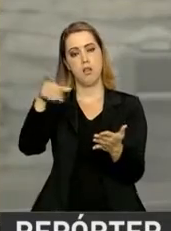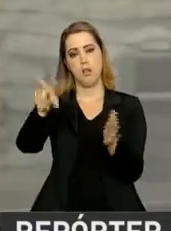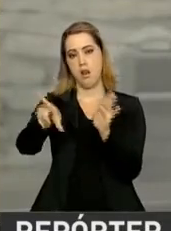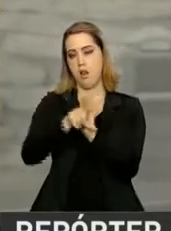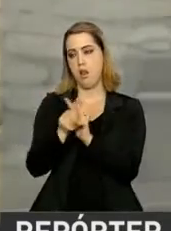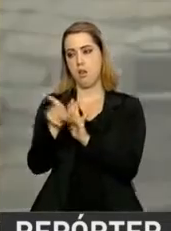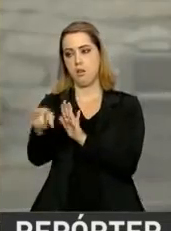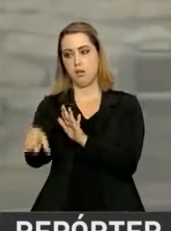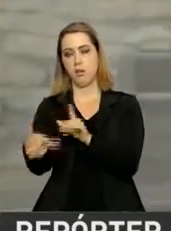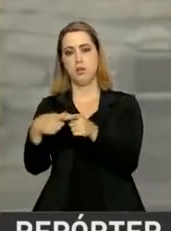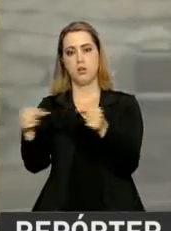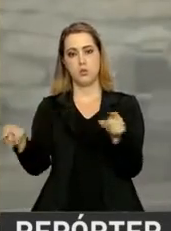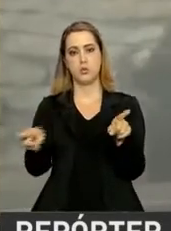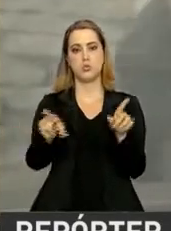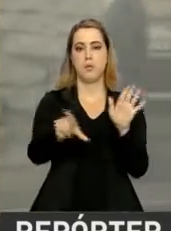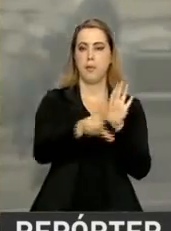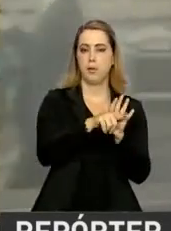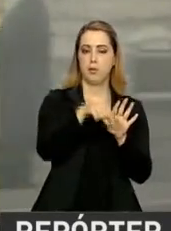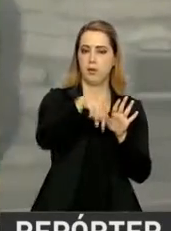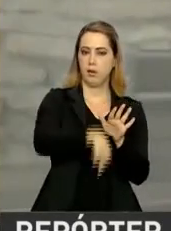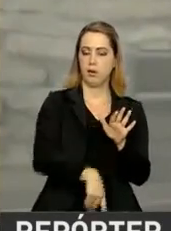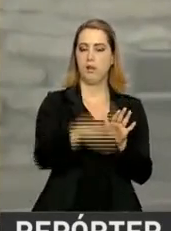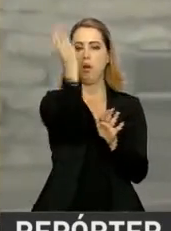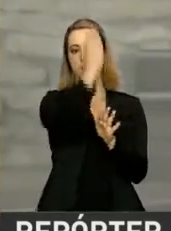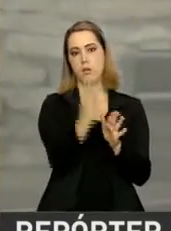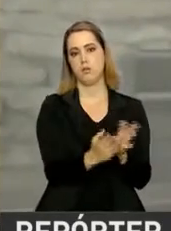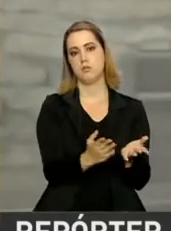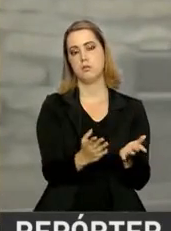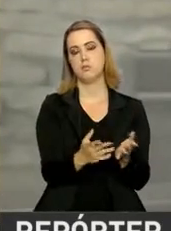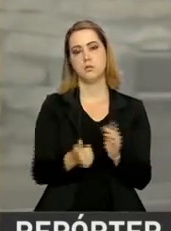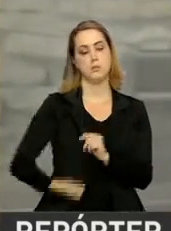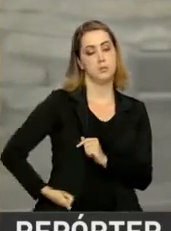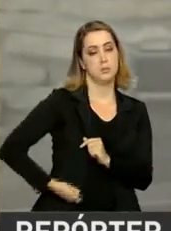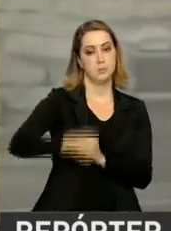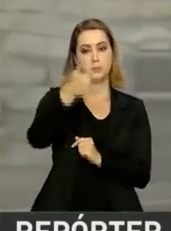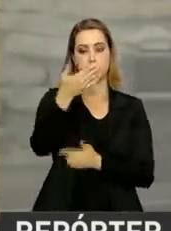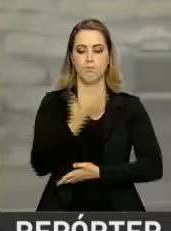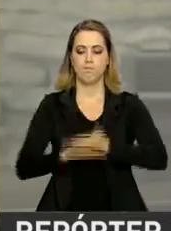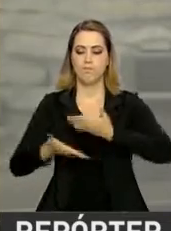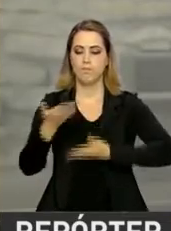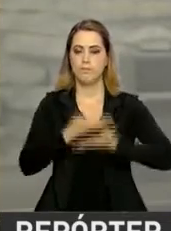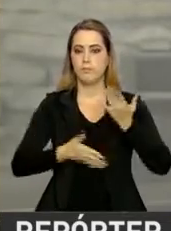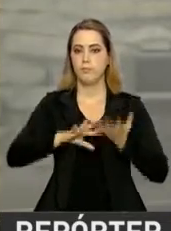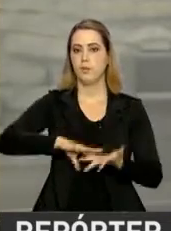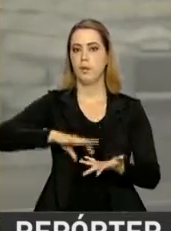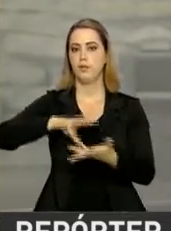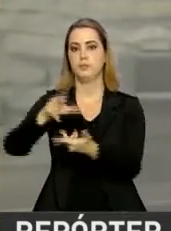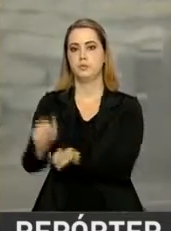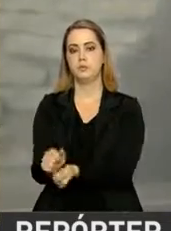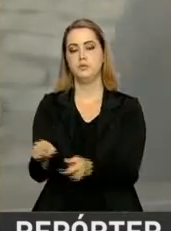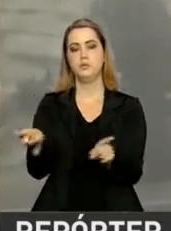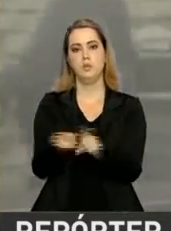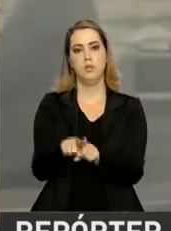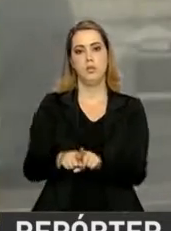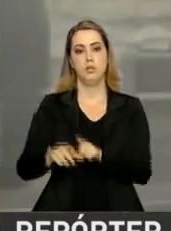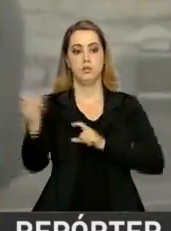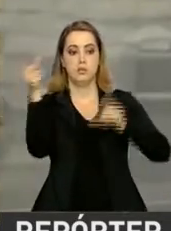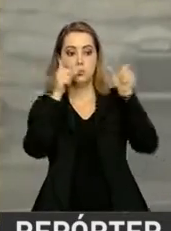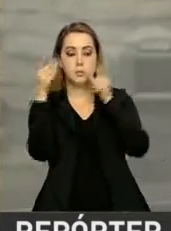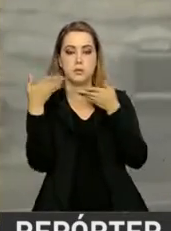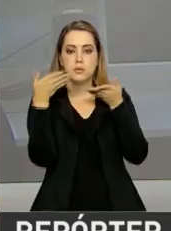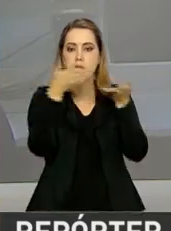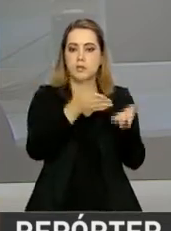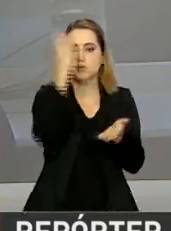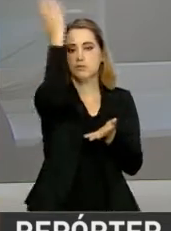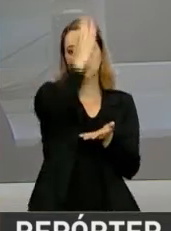patentes e também incrementar o mercado internacional comércio internacional e também atrair investimentos para o